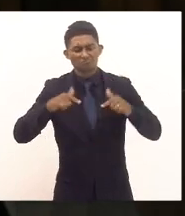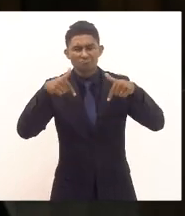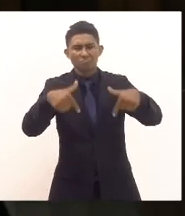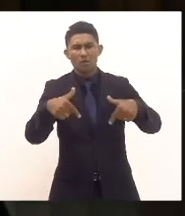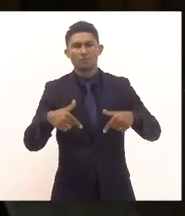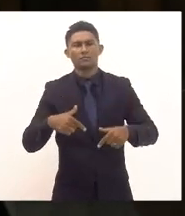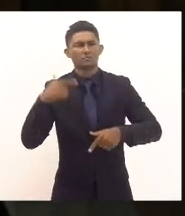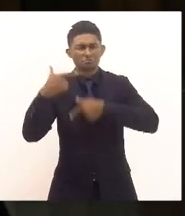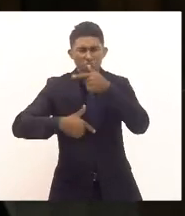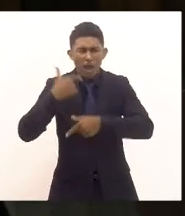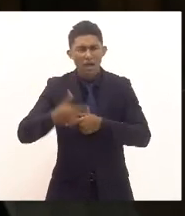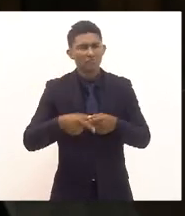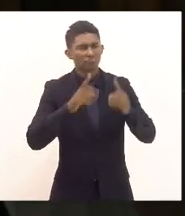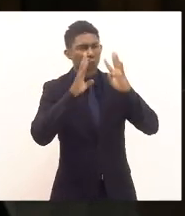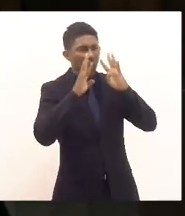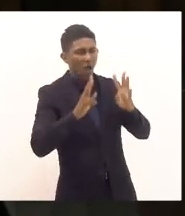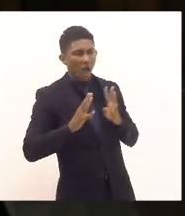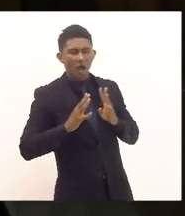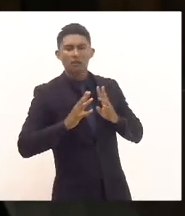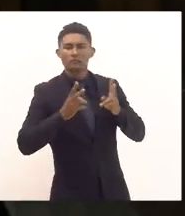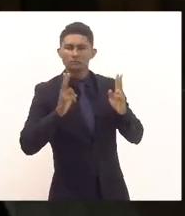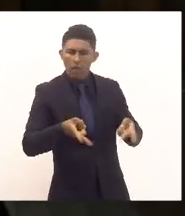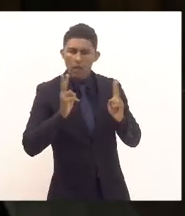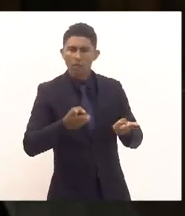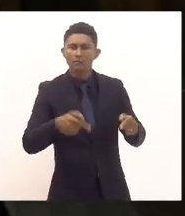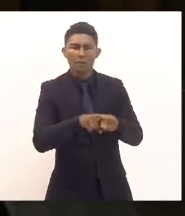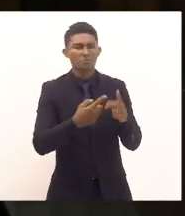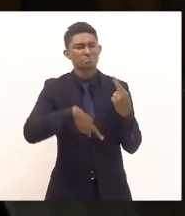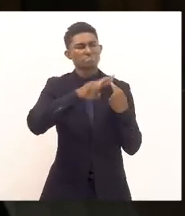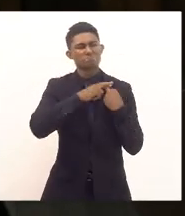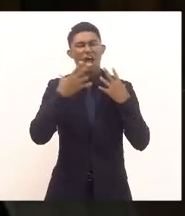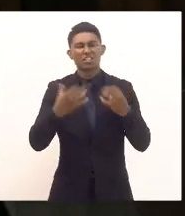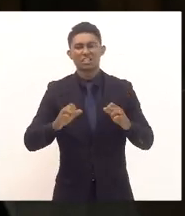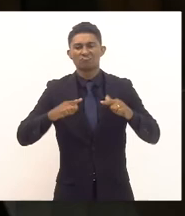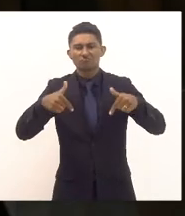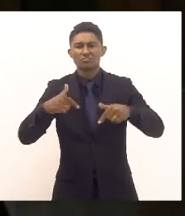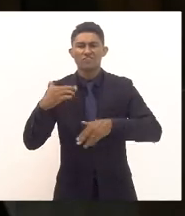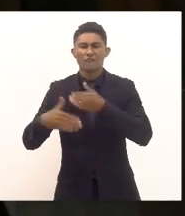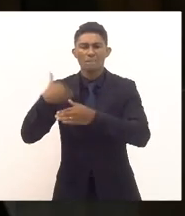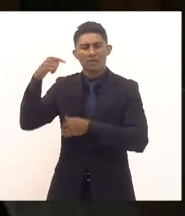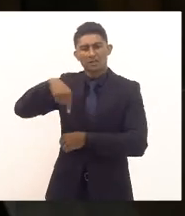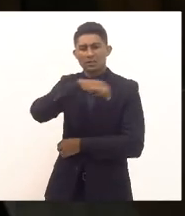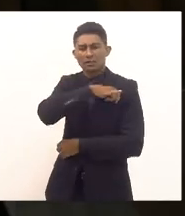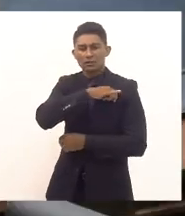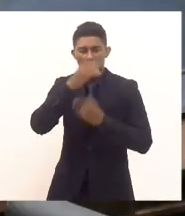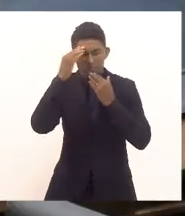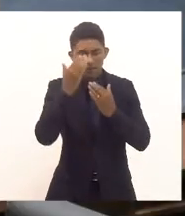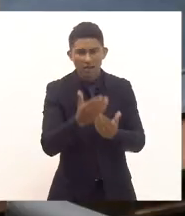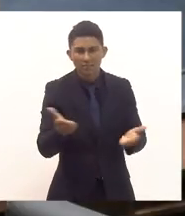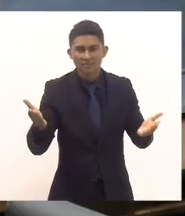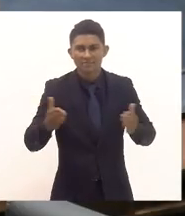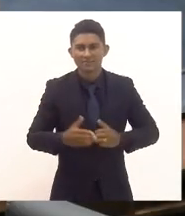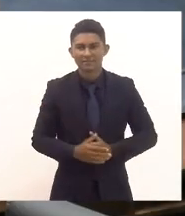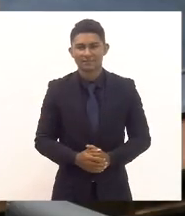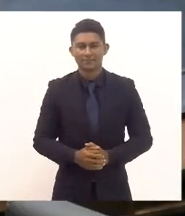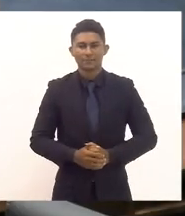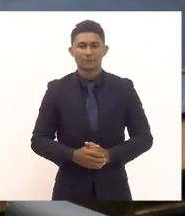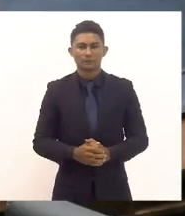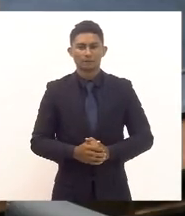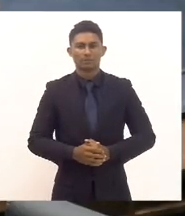atuante solícito e comprometido com o desenvolvimento do nosso estado muito obrigado